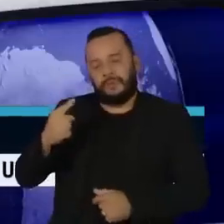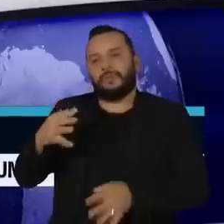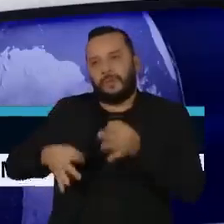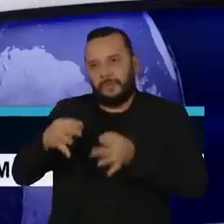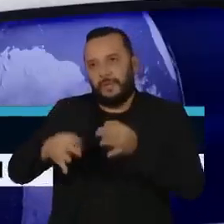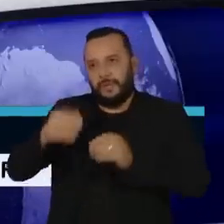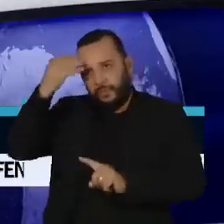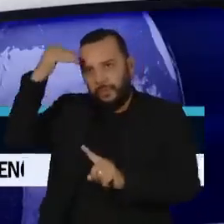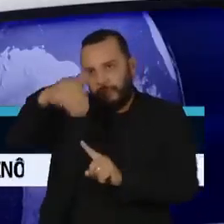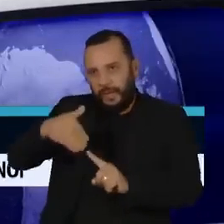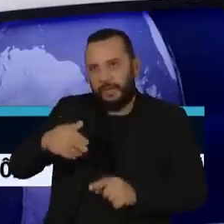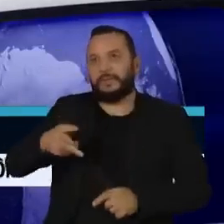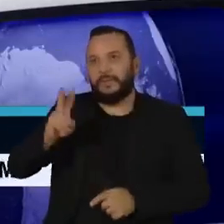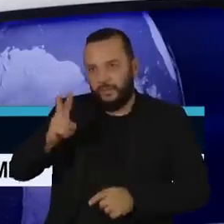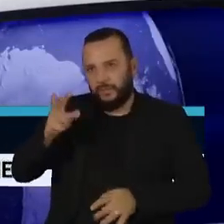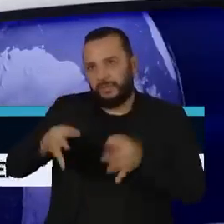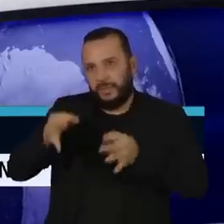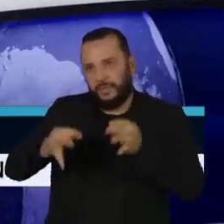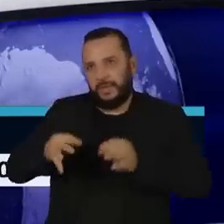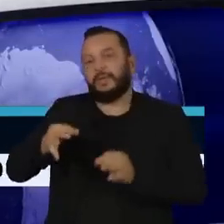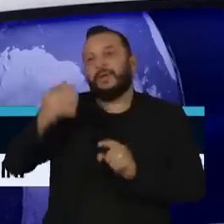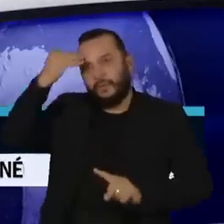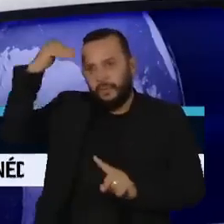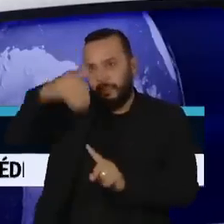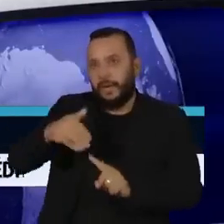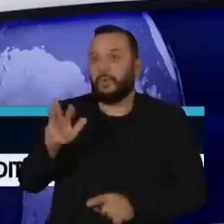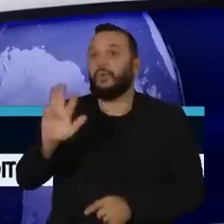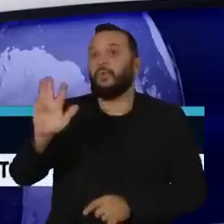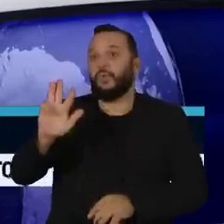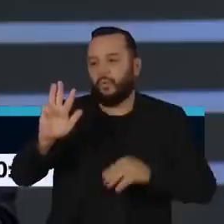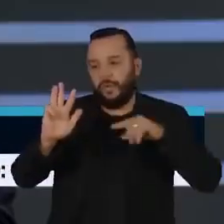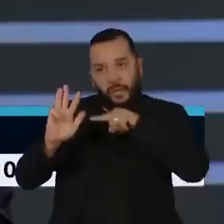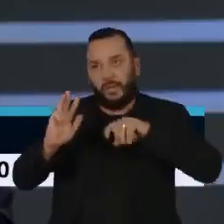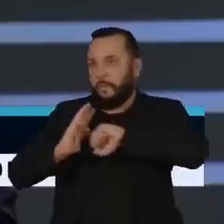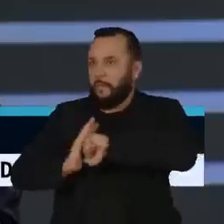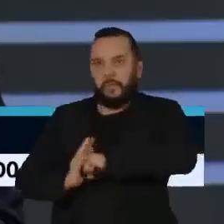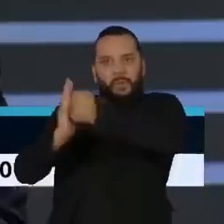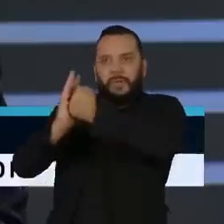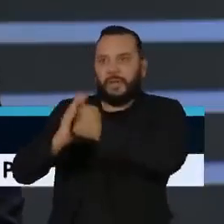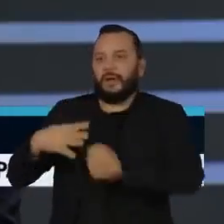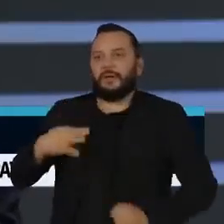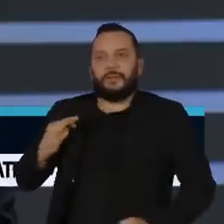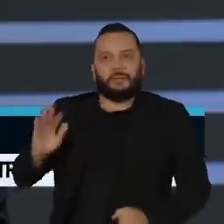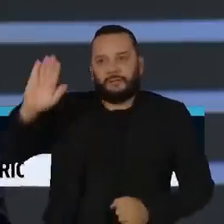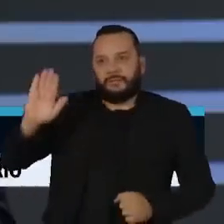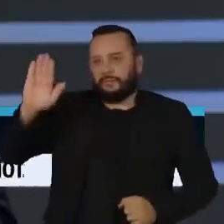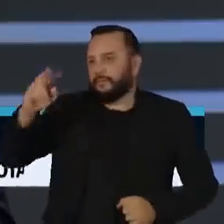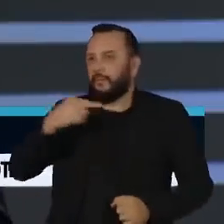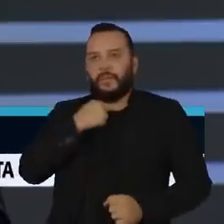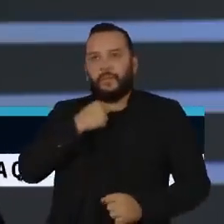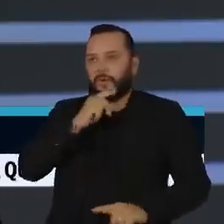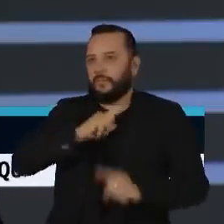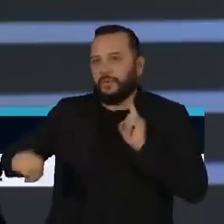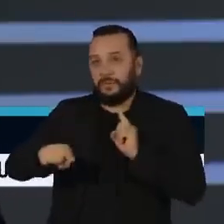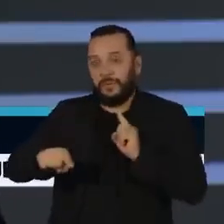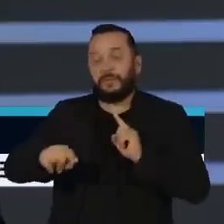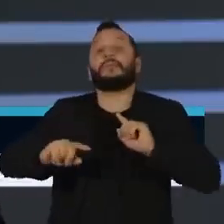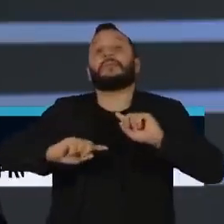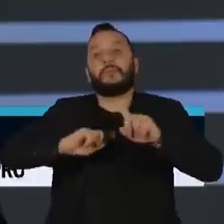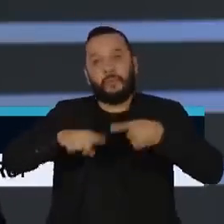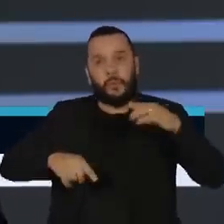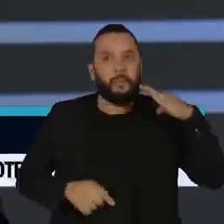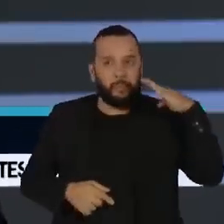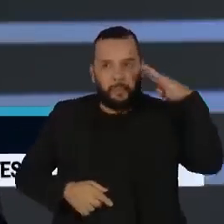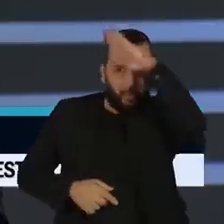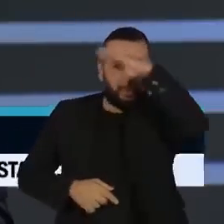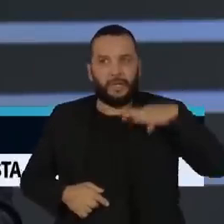em Segunda instância o Lula ficou fora da campanha o que permitiu que Jair bolsonaro ganhasse as eleições de